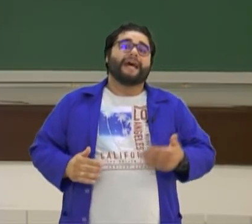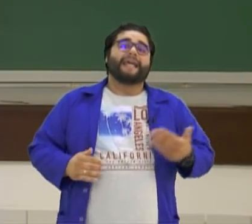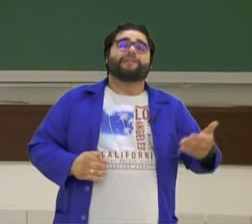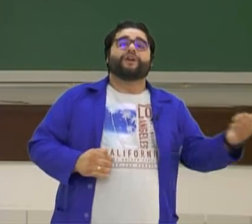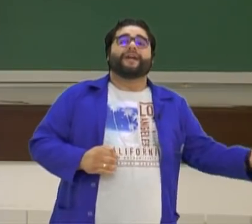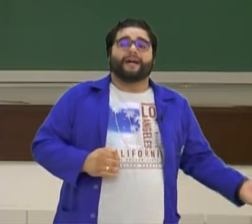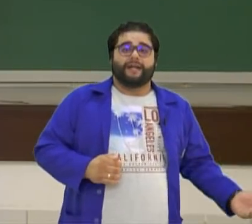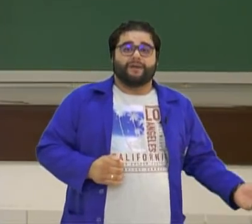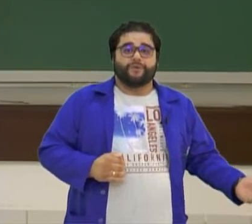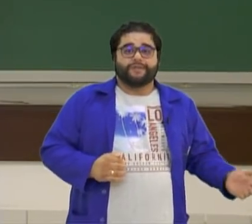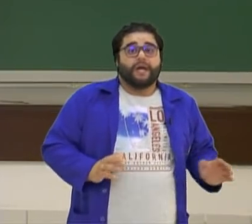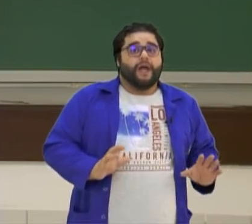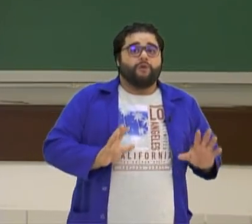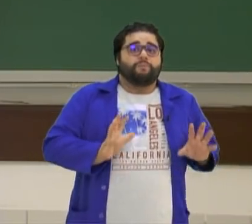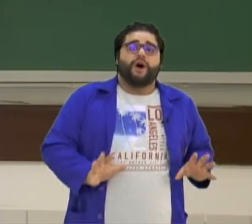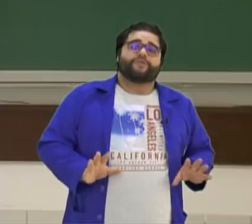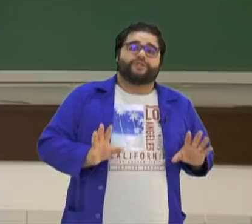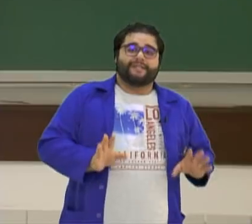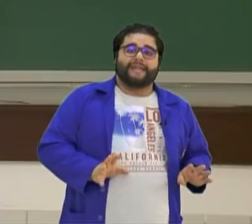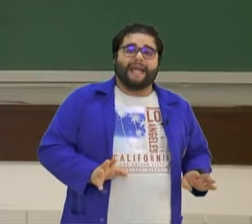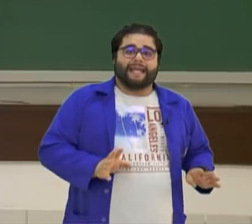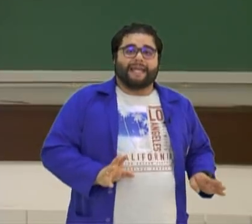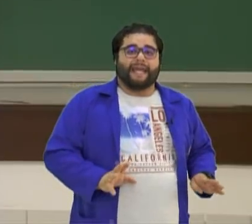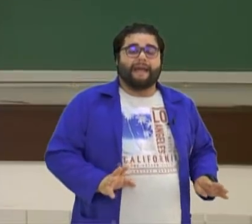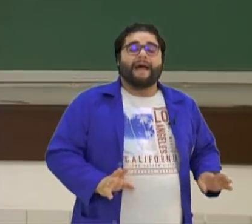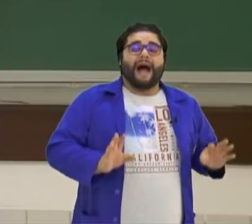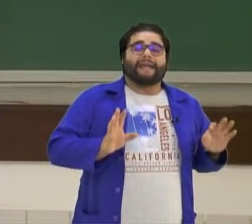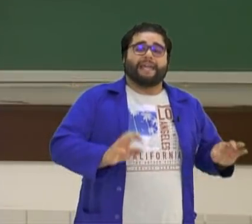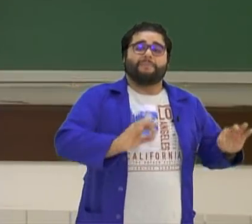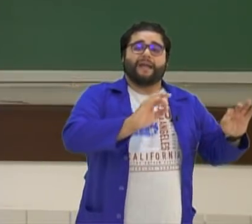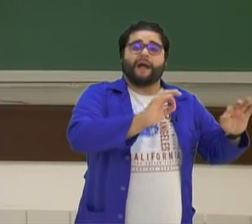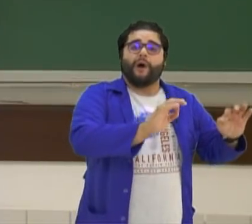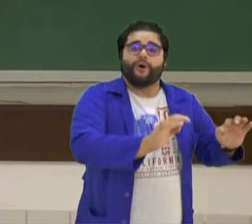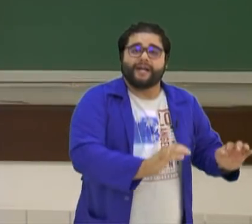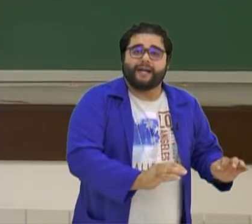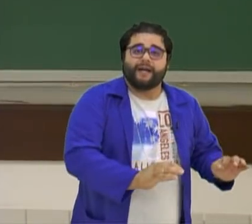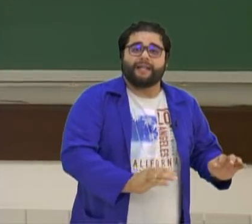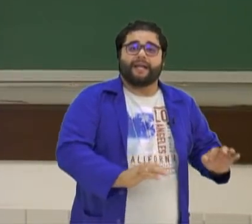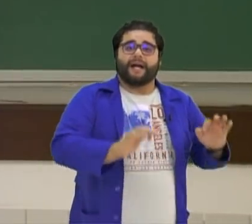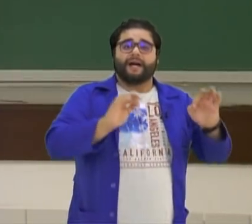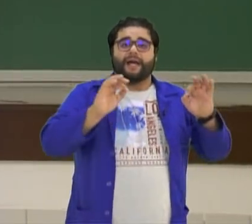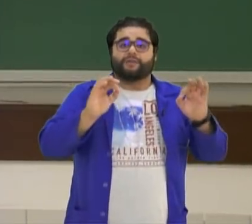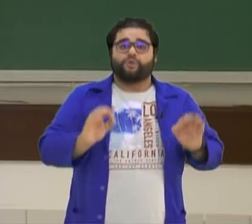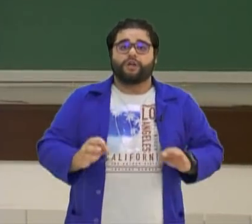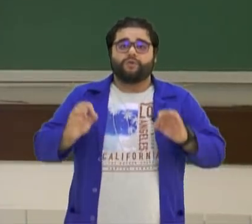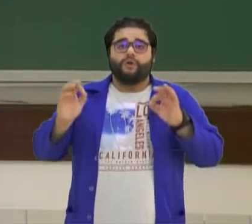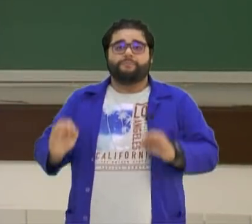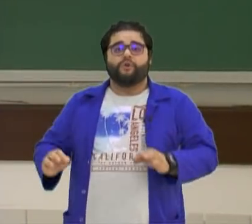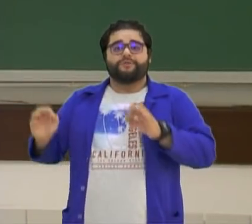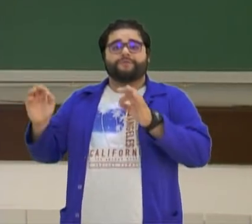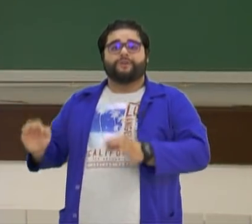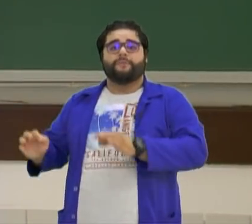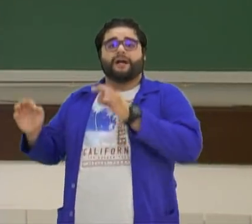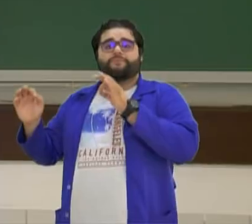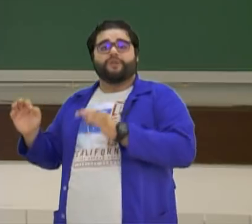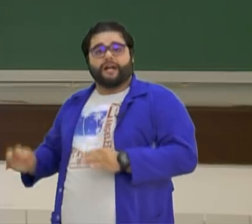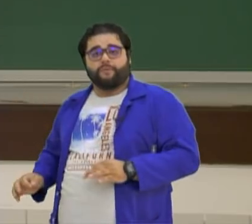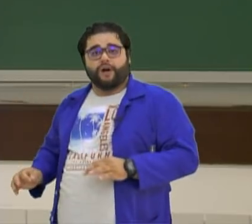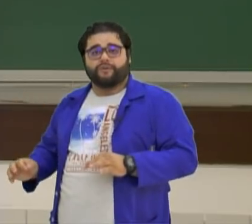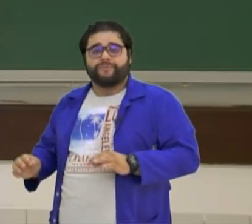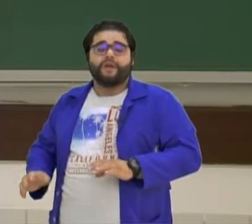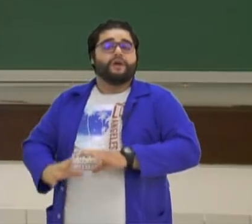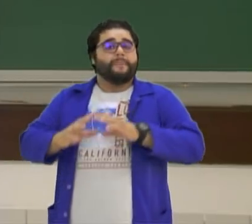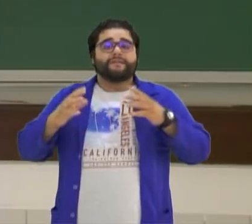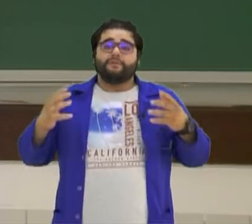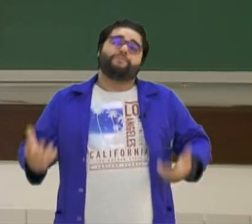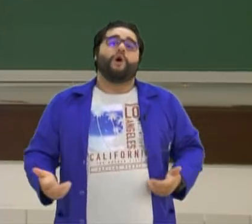compostos inorgânicos. Eu posso dizer que a química orgânica é todo composto formado por